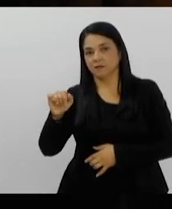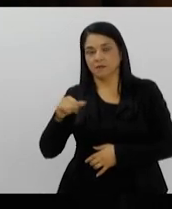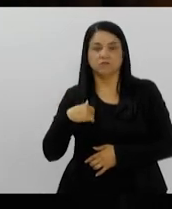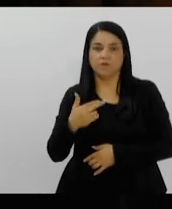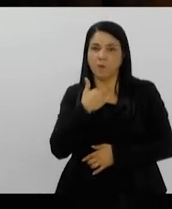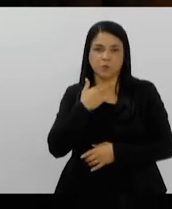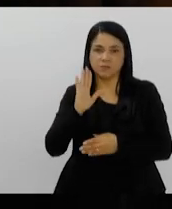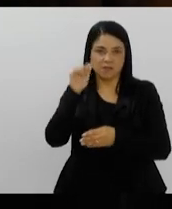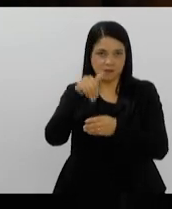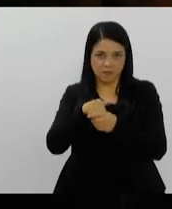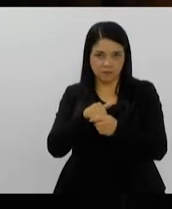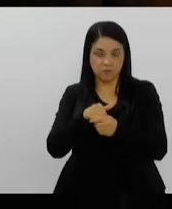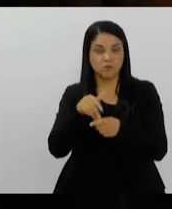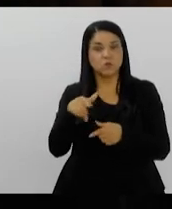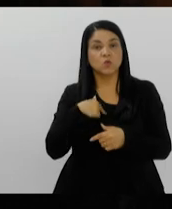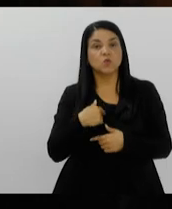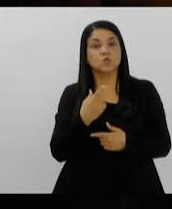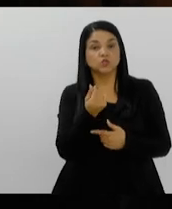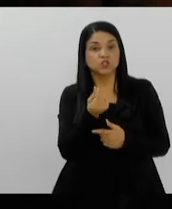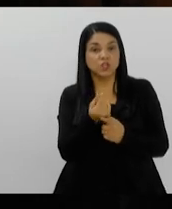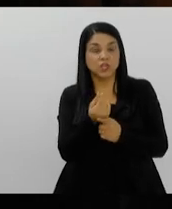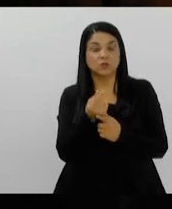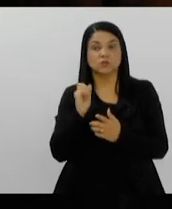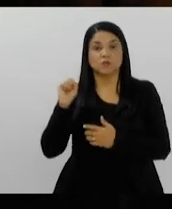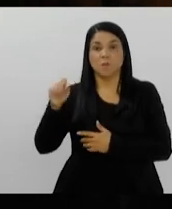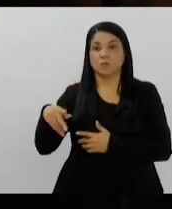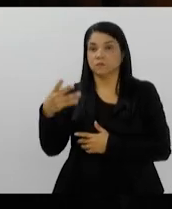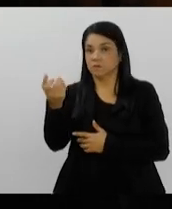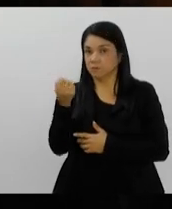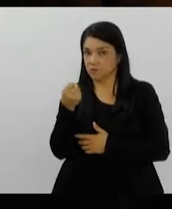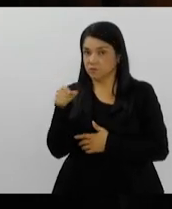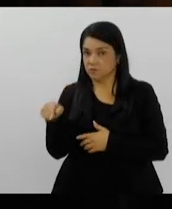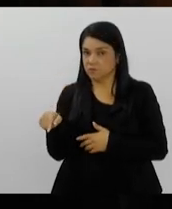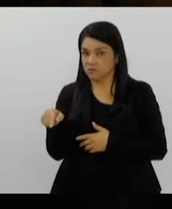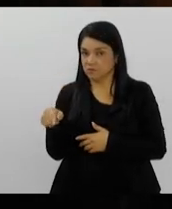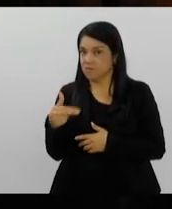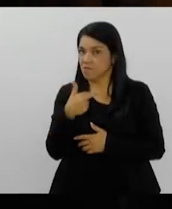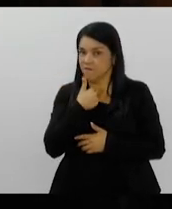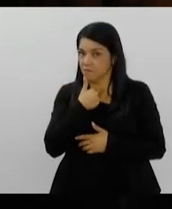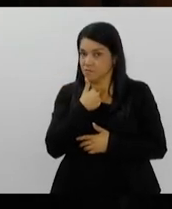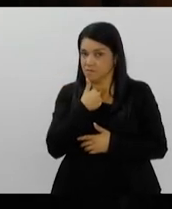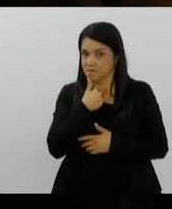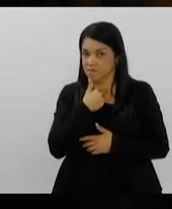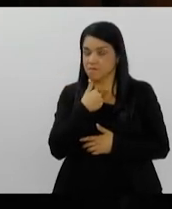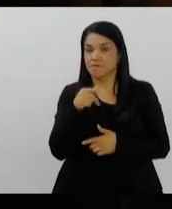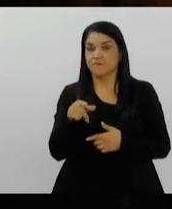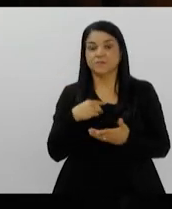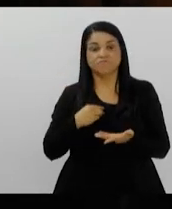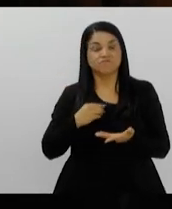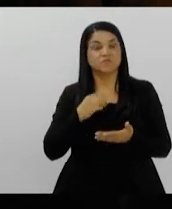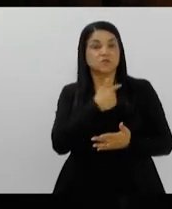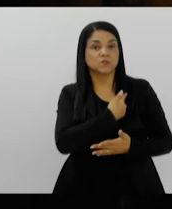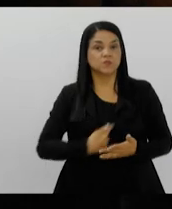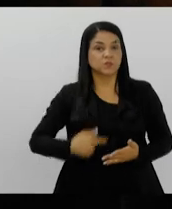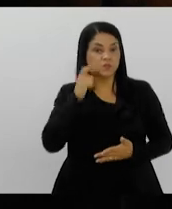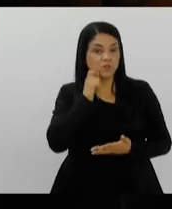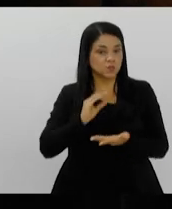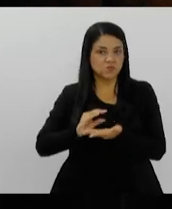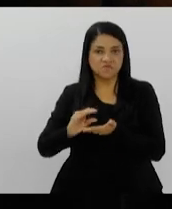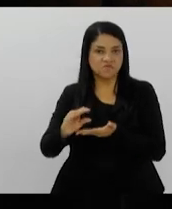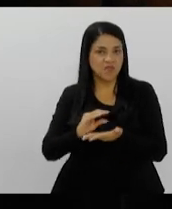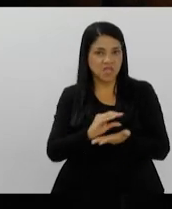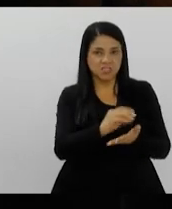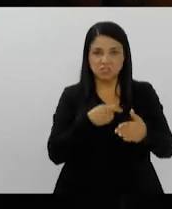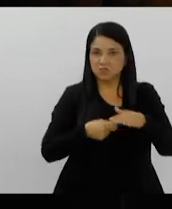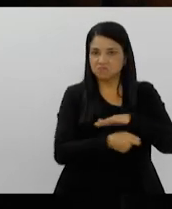o dinheiro dos aposentados. Então, o governador Cláudio Castro não investe o que manda a legislação de